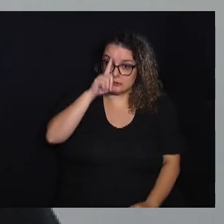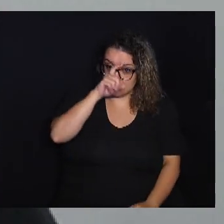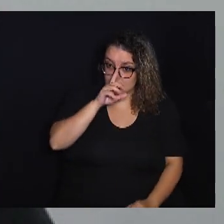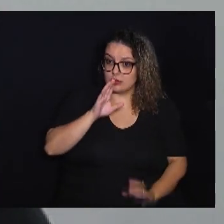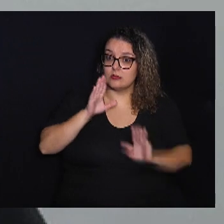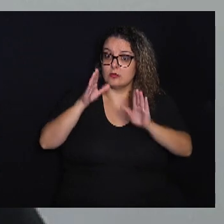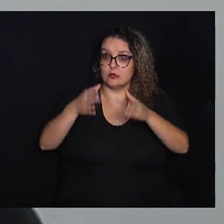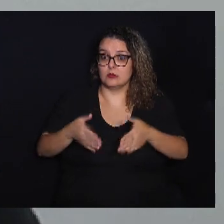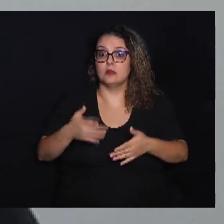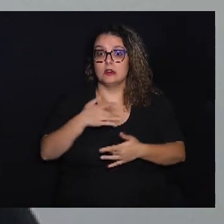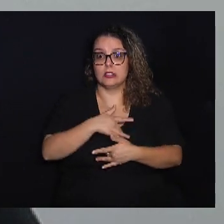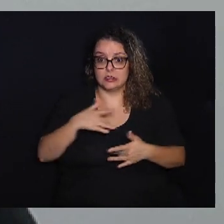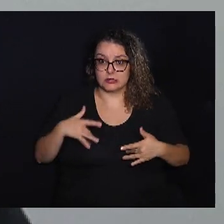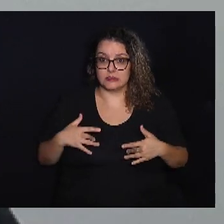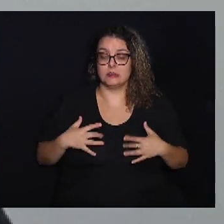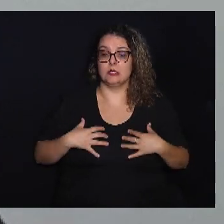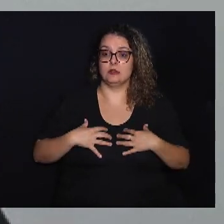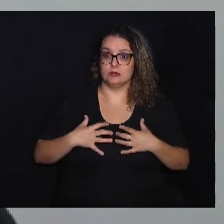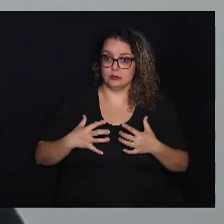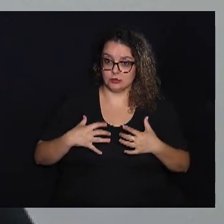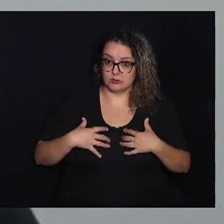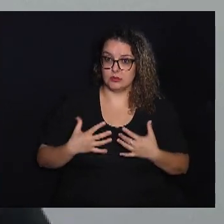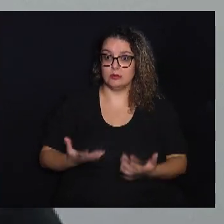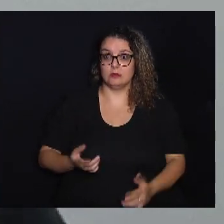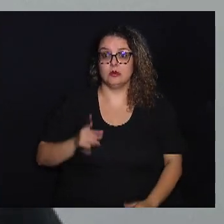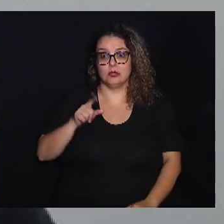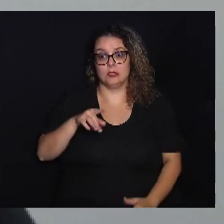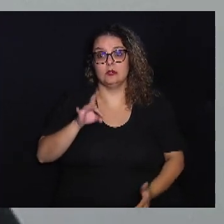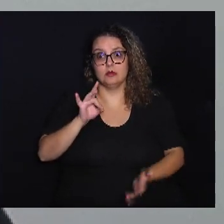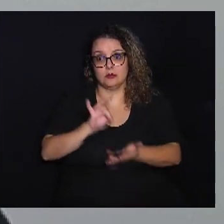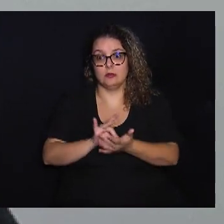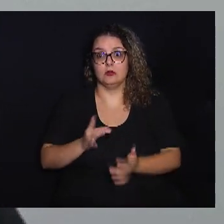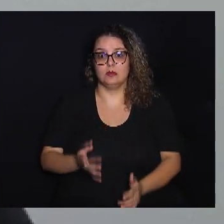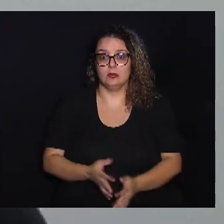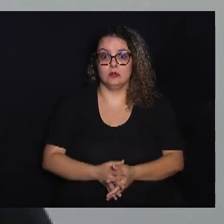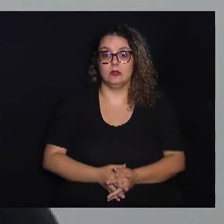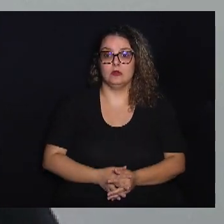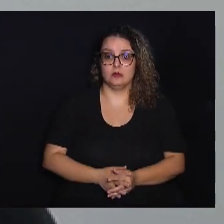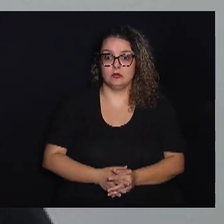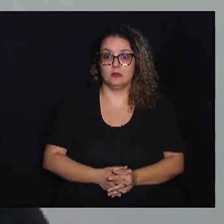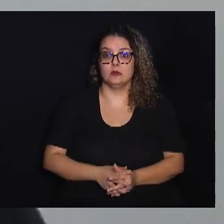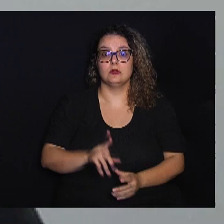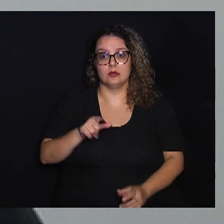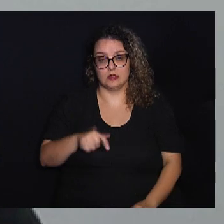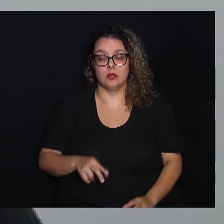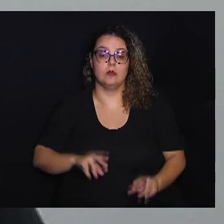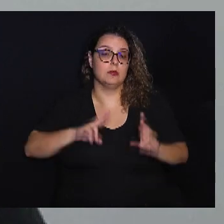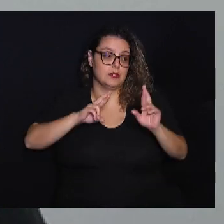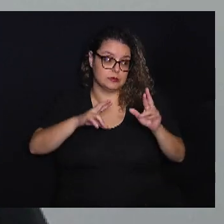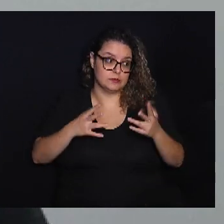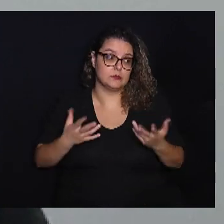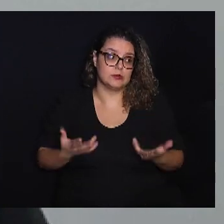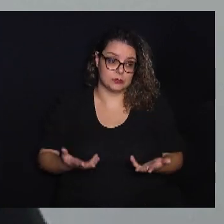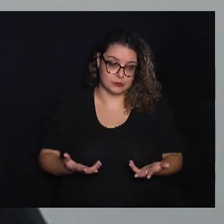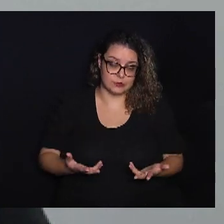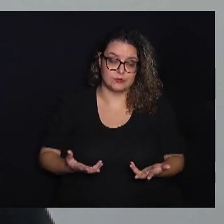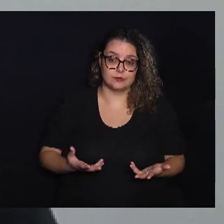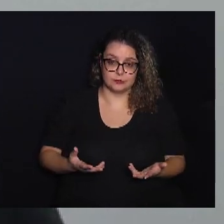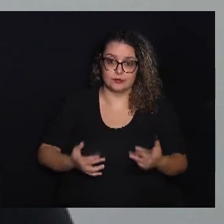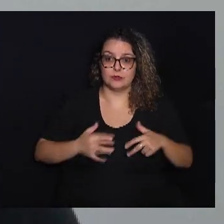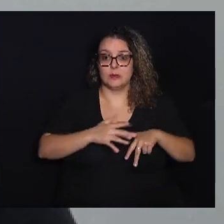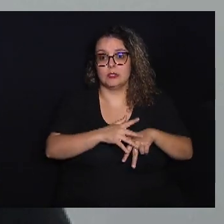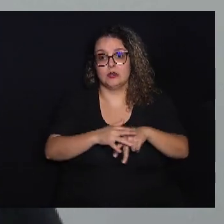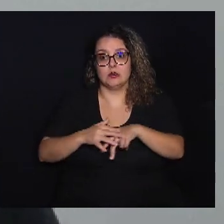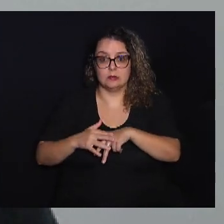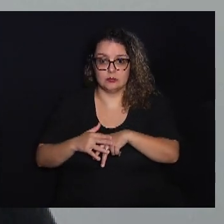Então, pacientes que são, pessoas que são expostas à poluição por muitos anos, eles têm uma incidência também por conta dessa mutação que eu